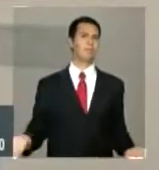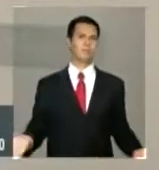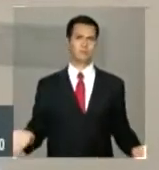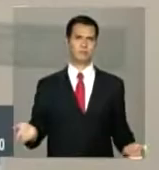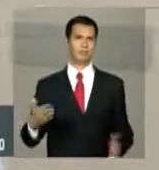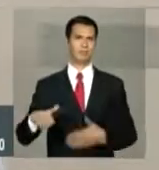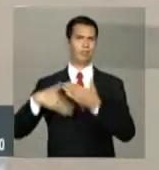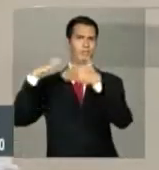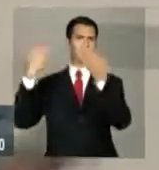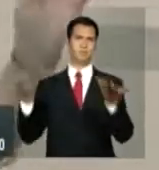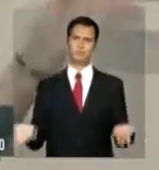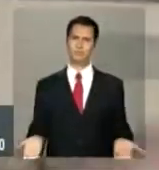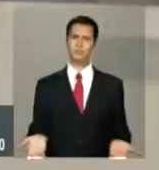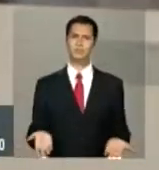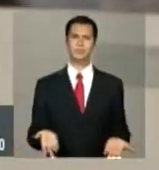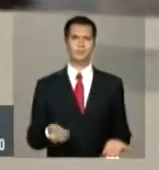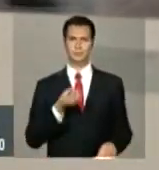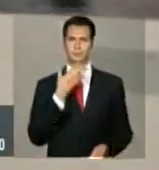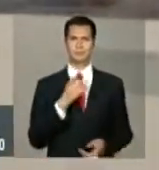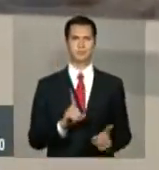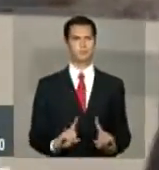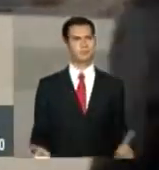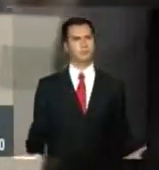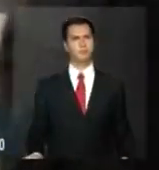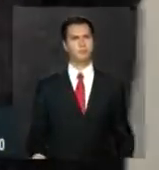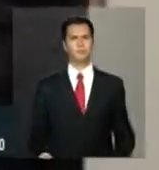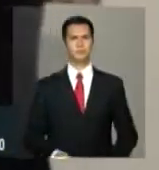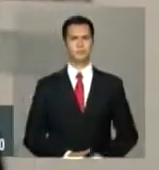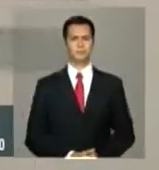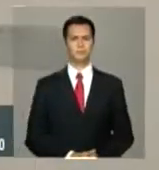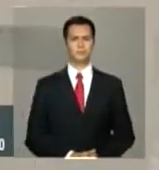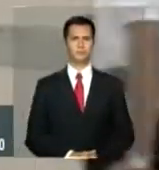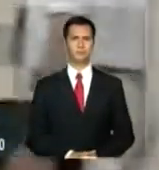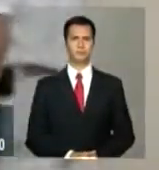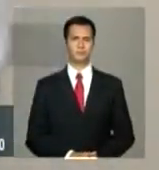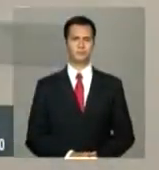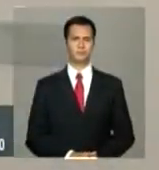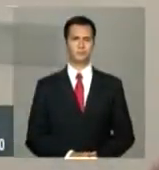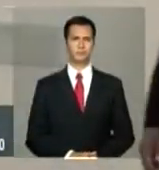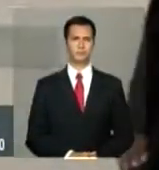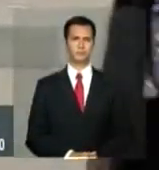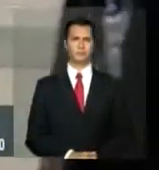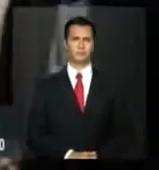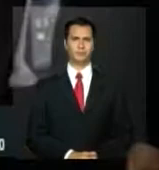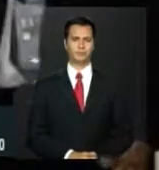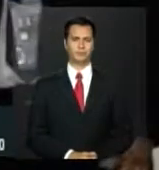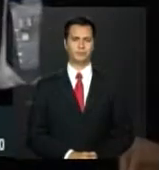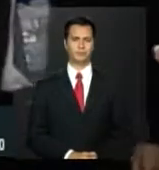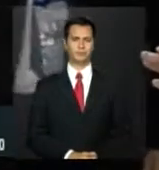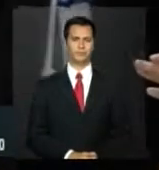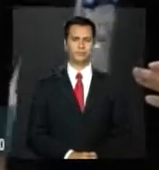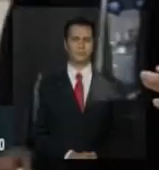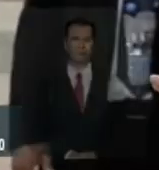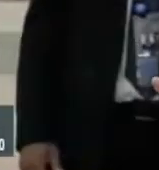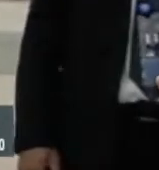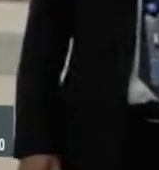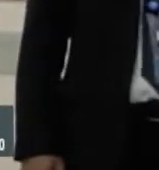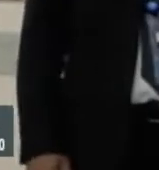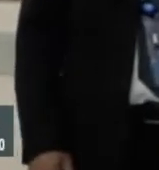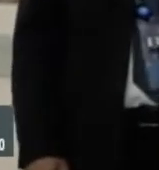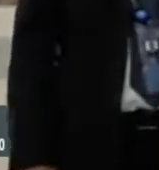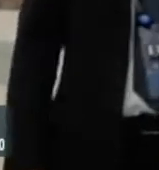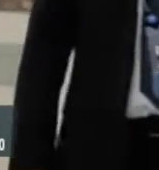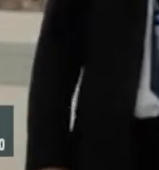almoço gratuito. De jantar, se você quiser, e de café da manhã. Mas, enfim, dito o seguinte, a senhora...